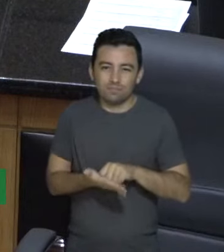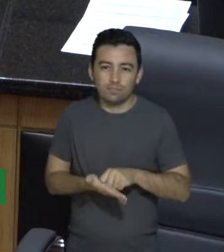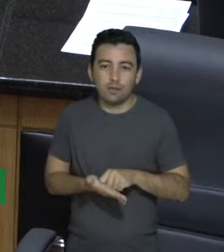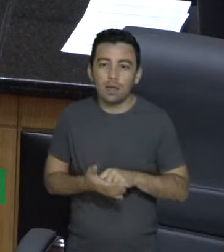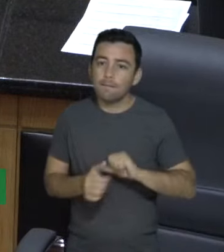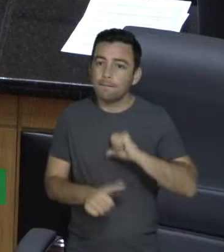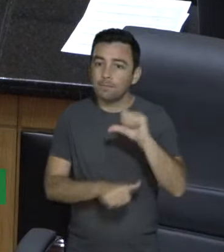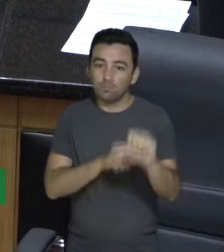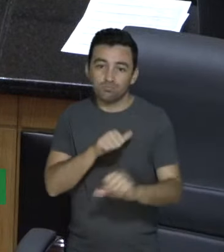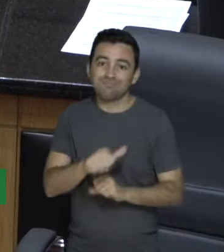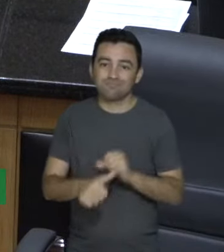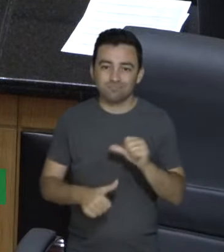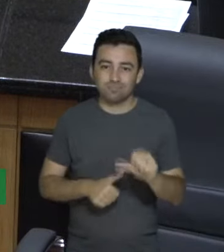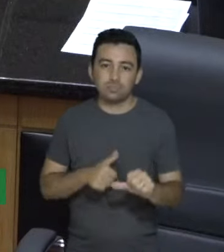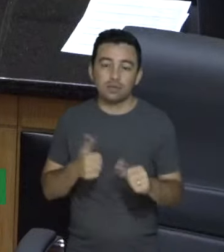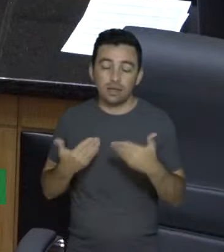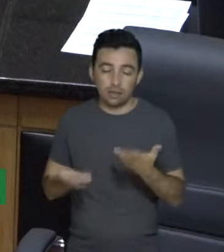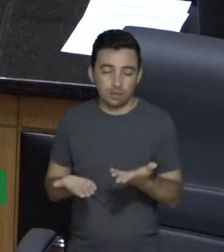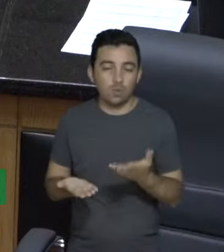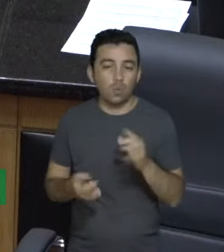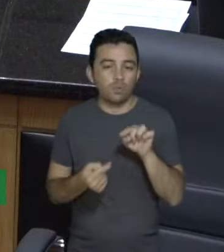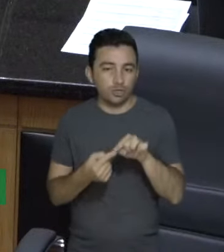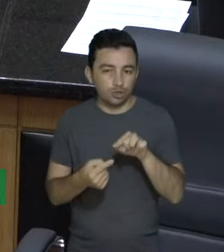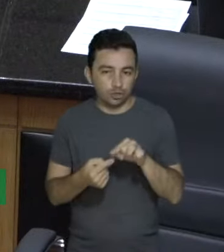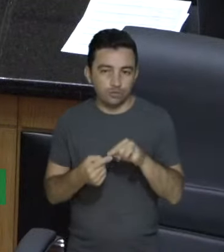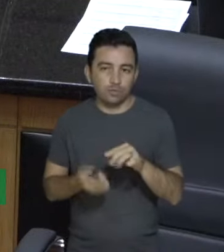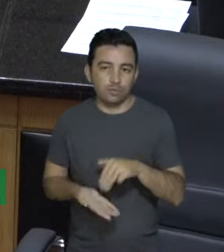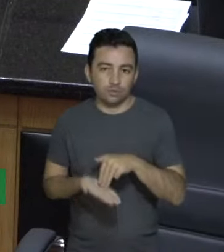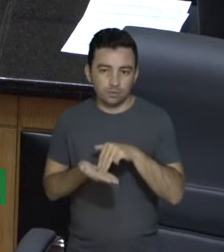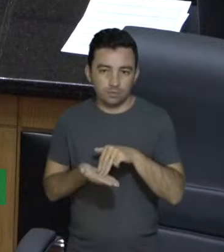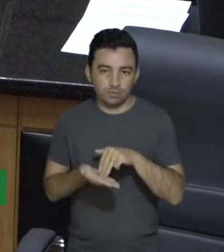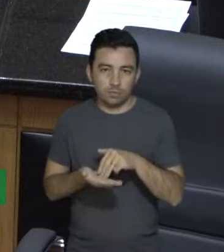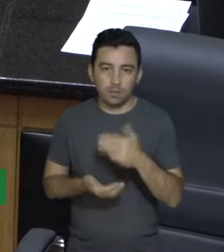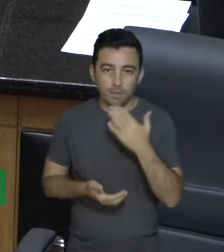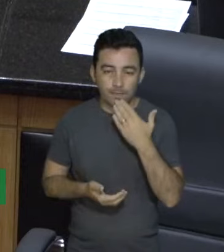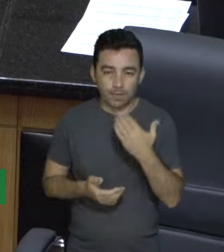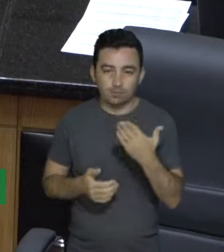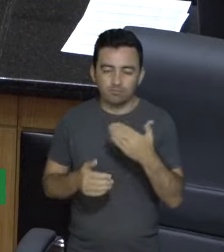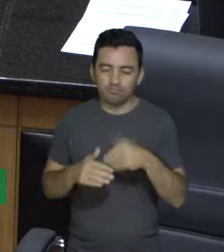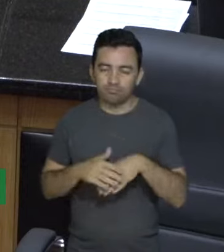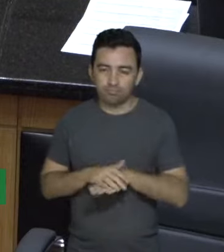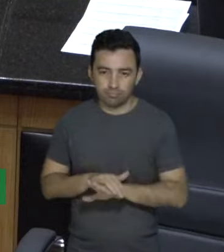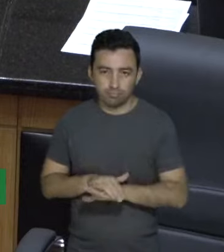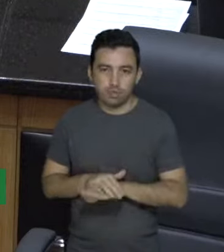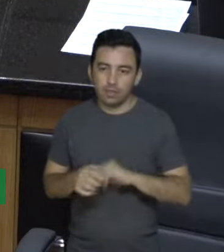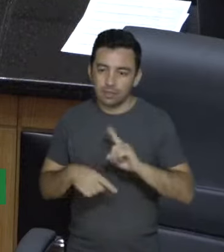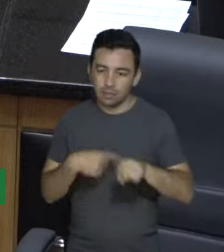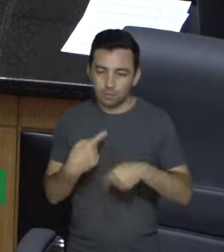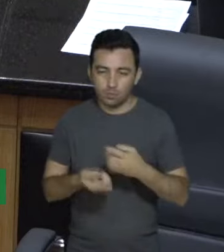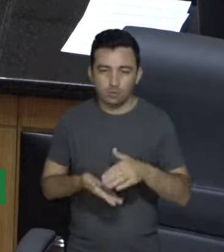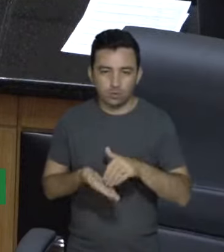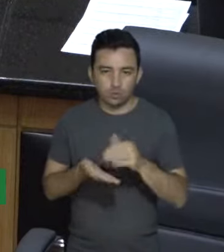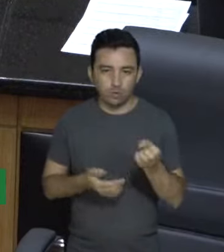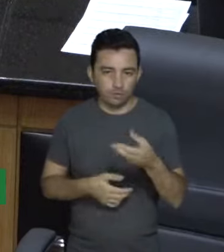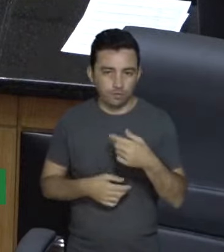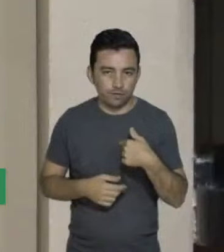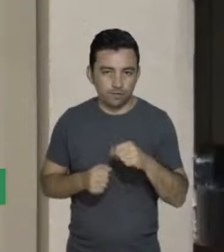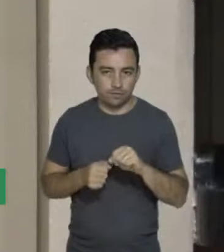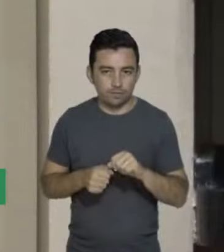muda totalmente a intenção da Moção então peço o arquivamento e entrarei com a outra Moção obrigado